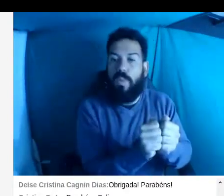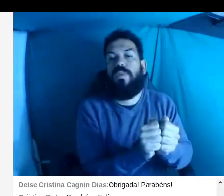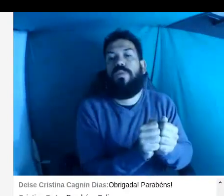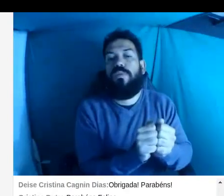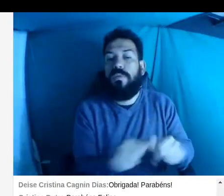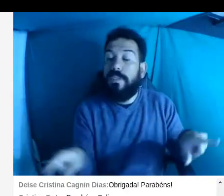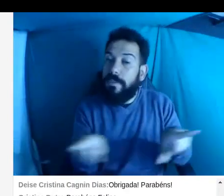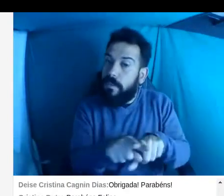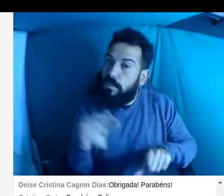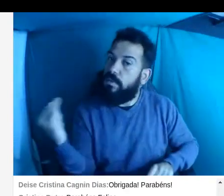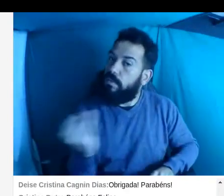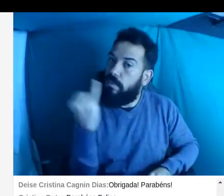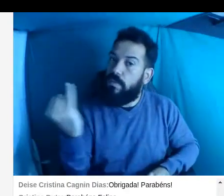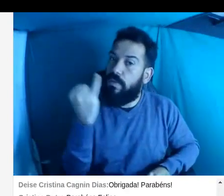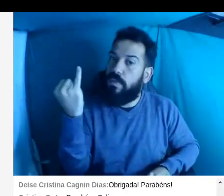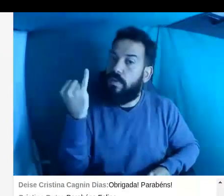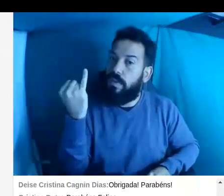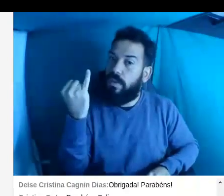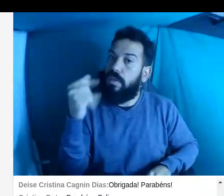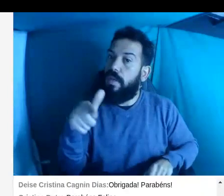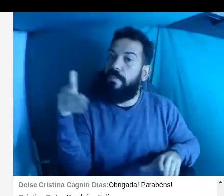também nessa participação social,